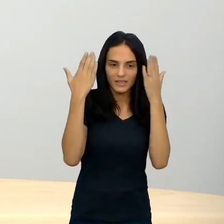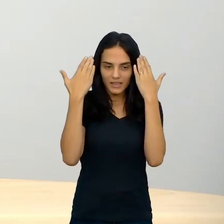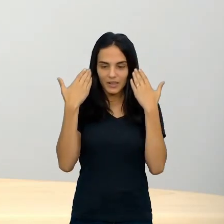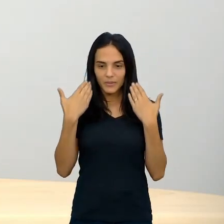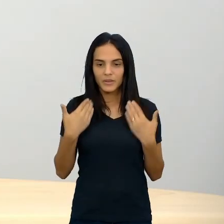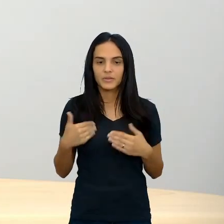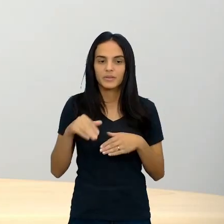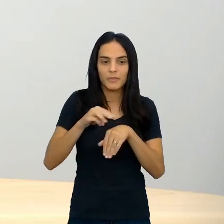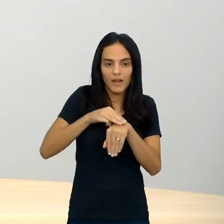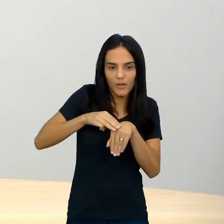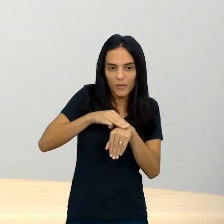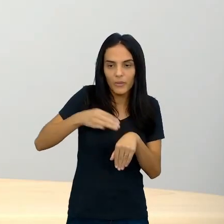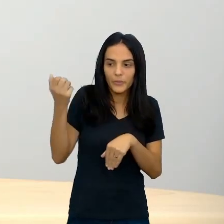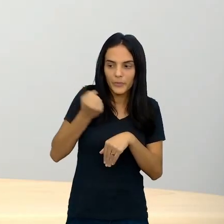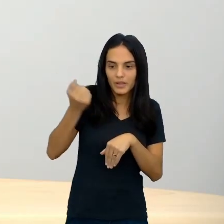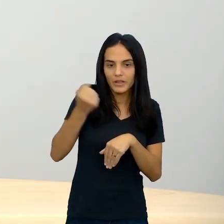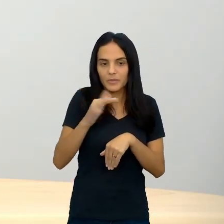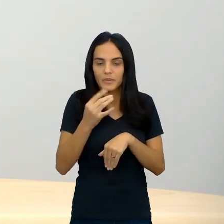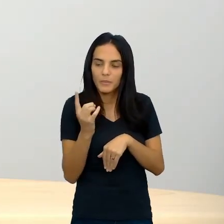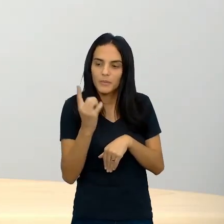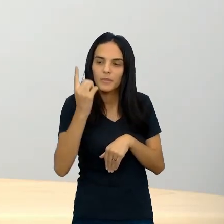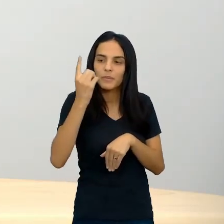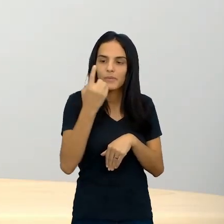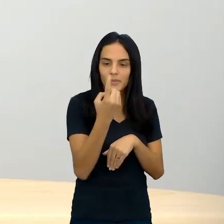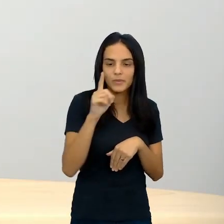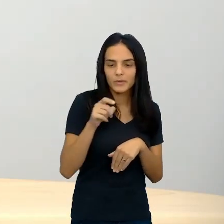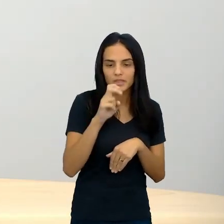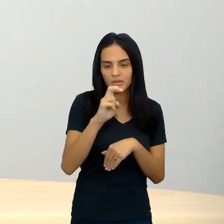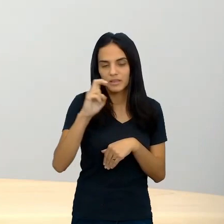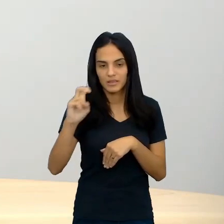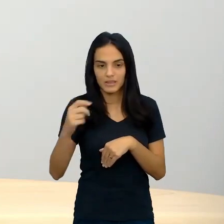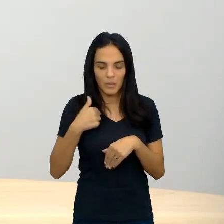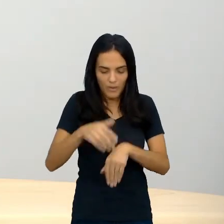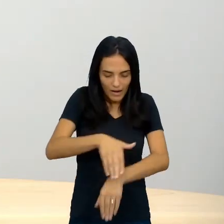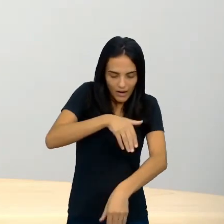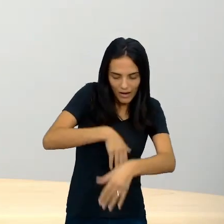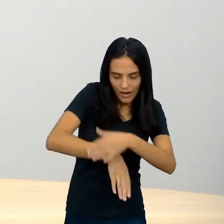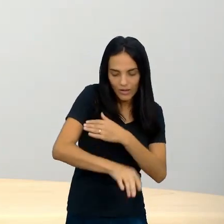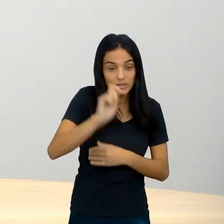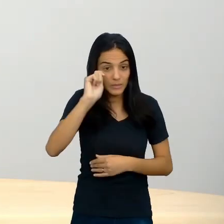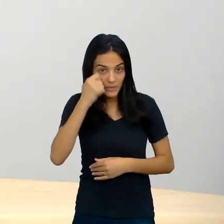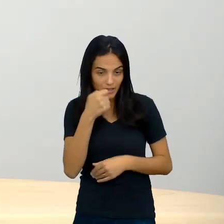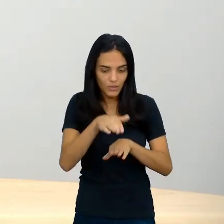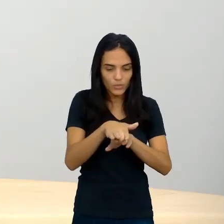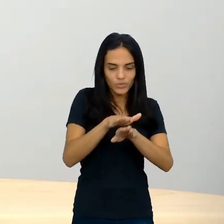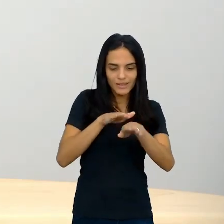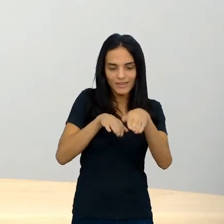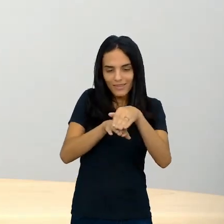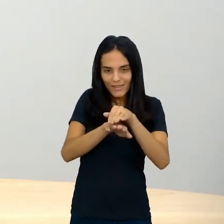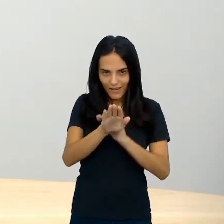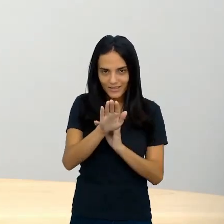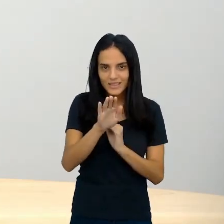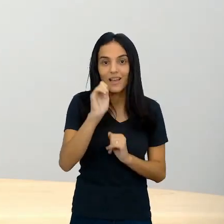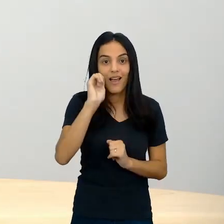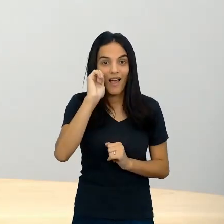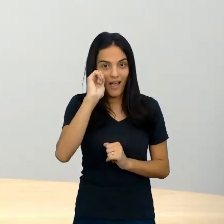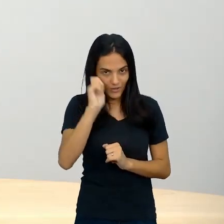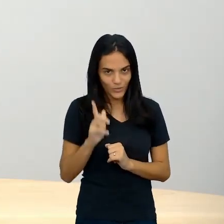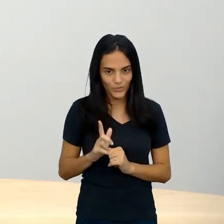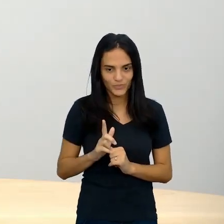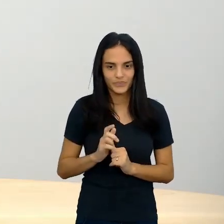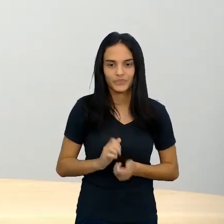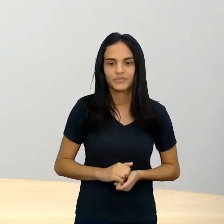castanhos, sou branca, 1,55 m, estou usando uma calça preta e um tênis azul. E vamos dar início,